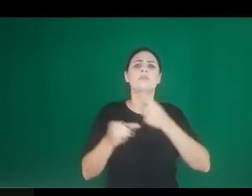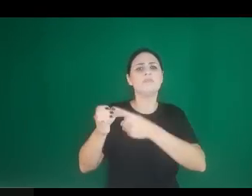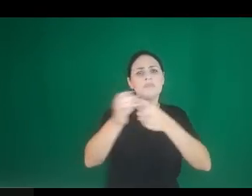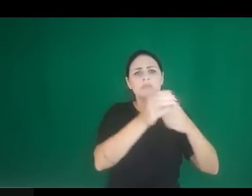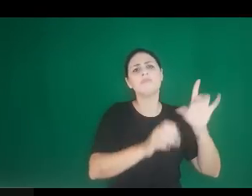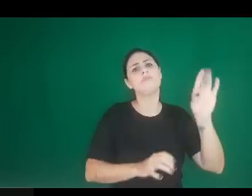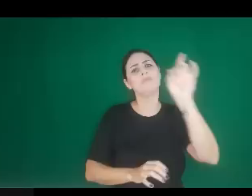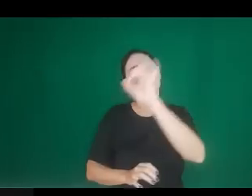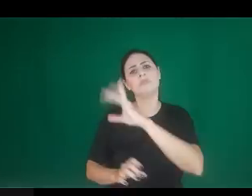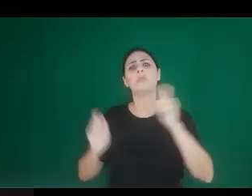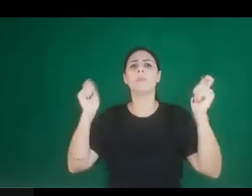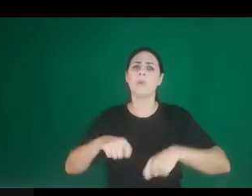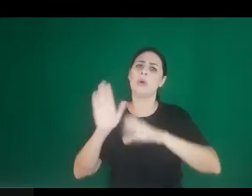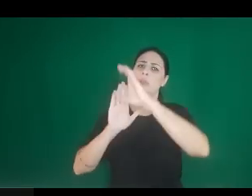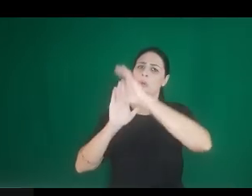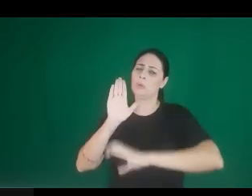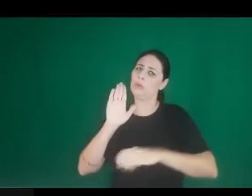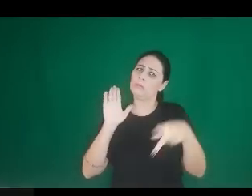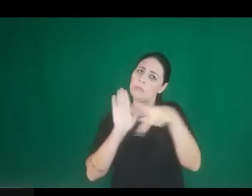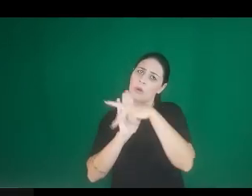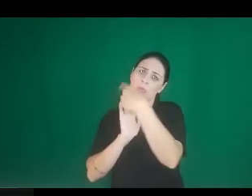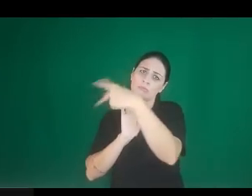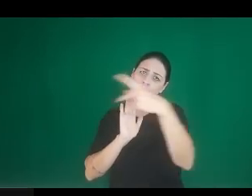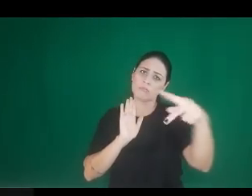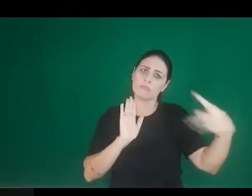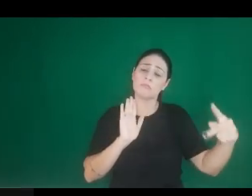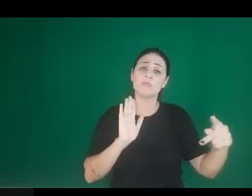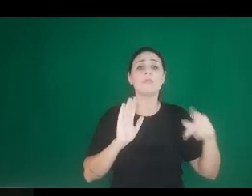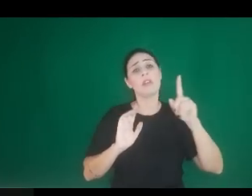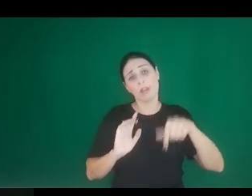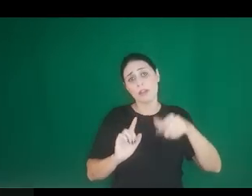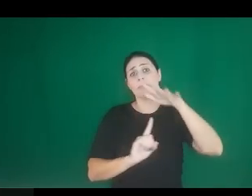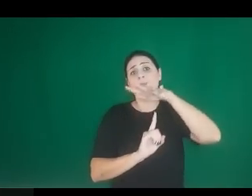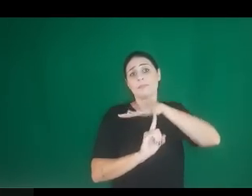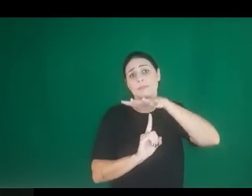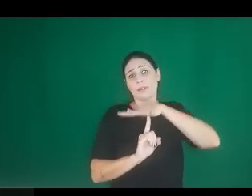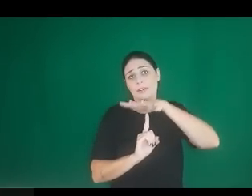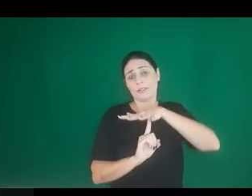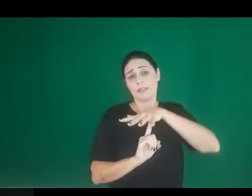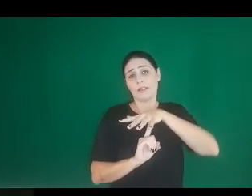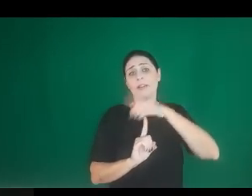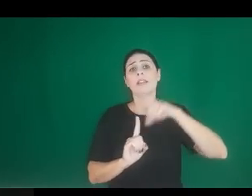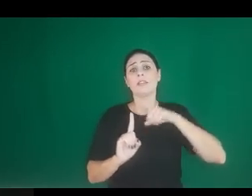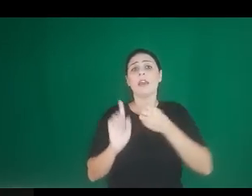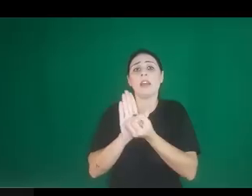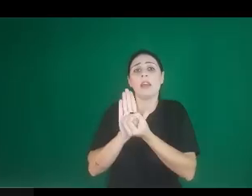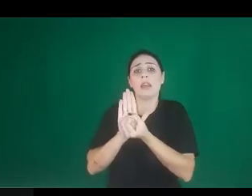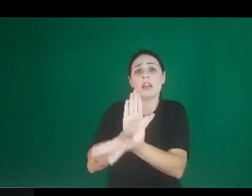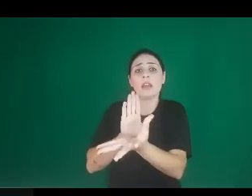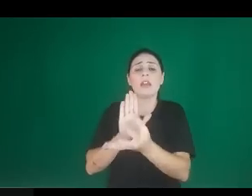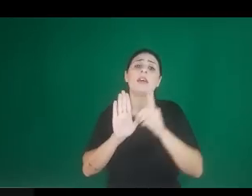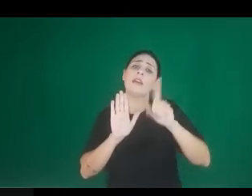e municípios para elaborar seus próprios currículos. Tanto que o Paraná tinha as